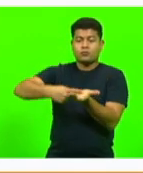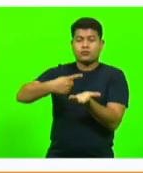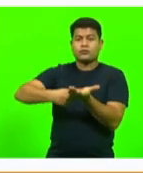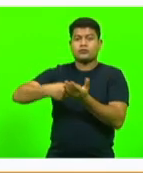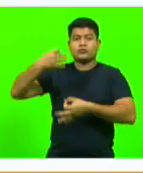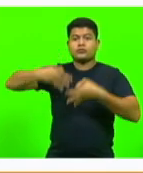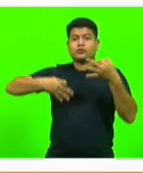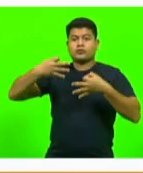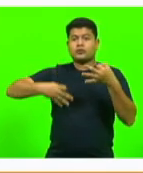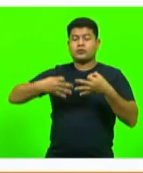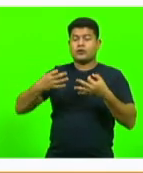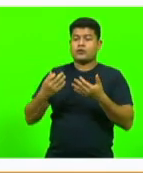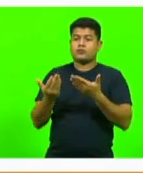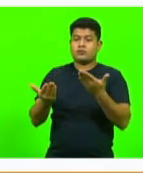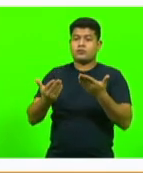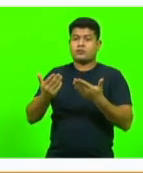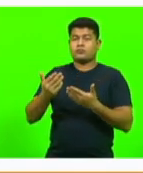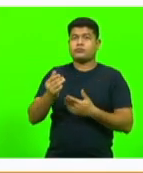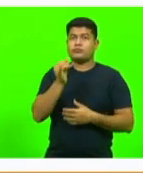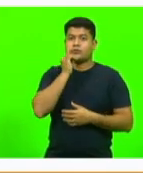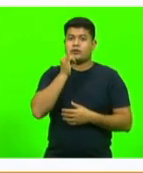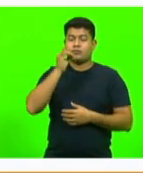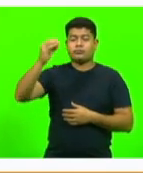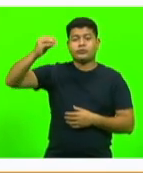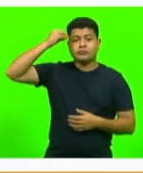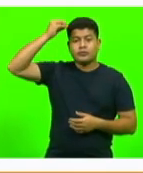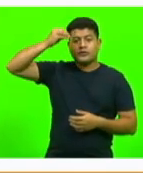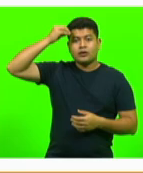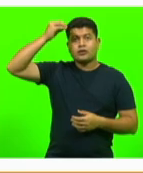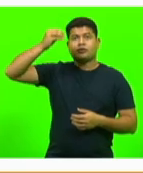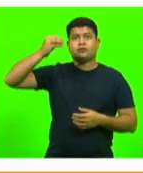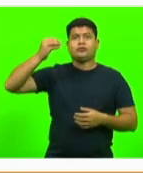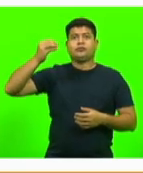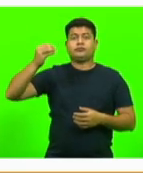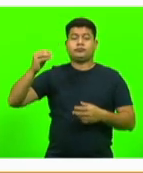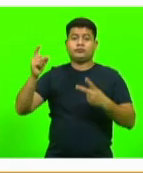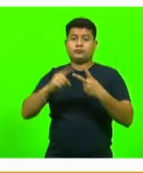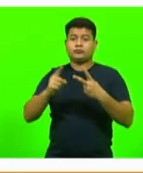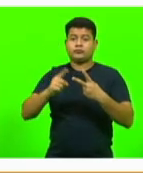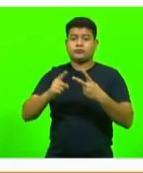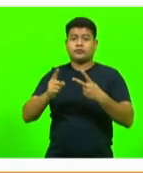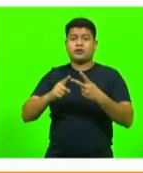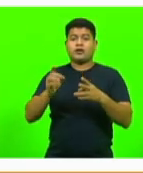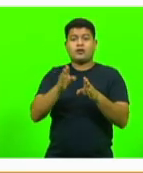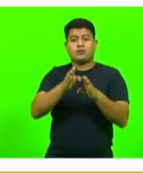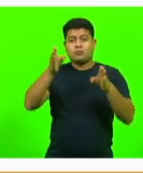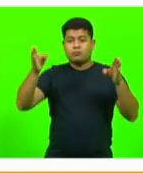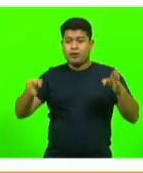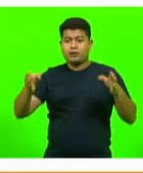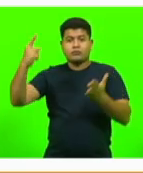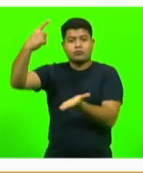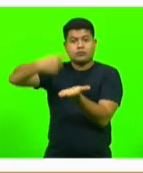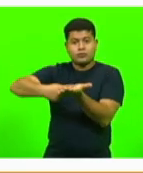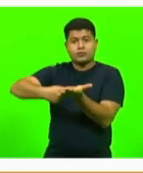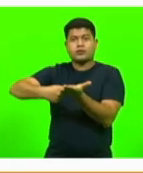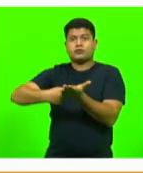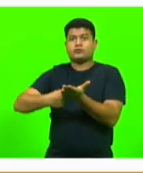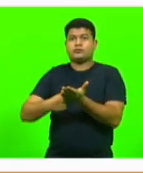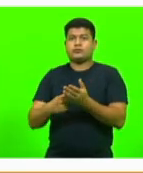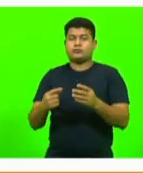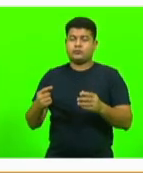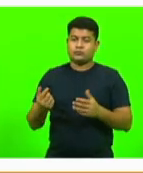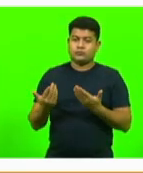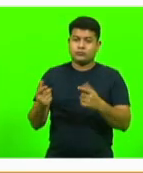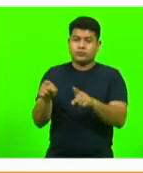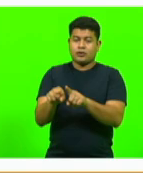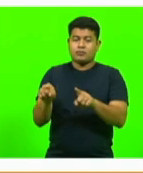estado e o vínculo de experiência o vínculo por prazo determinado cargo com vínculo